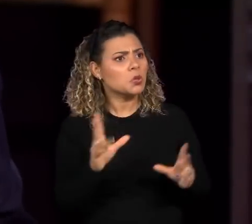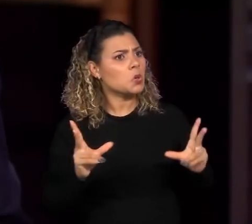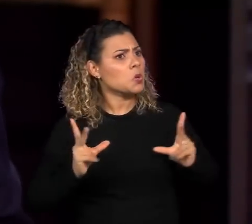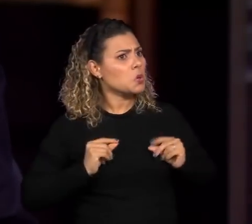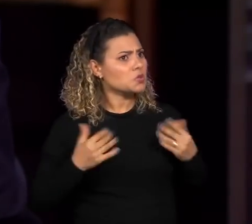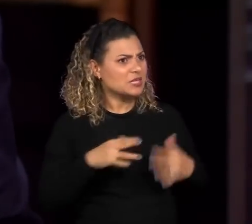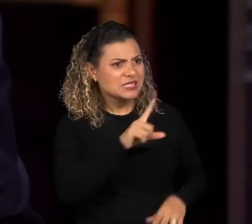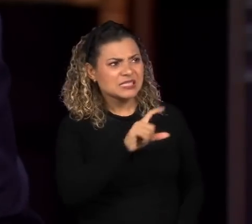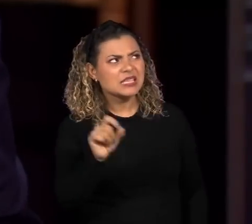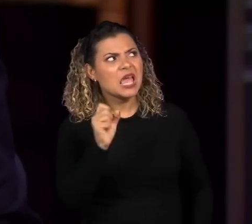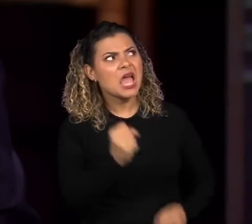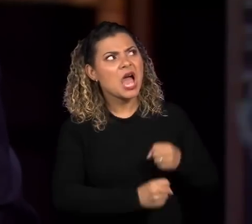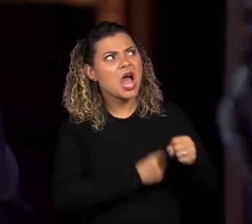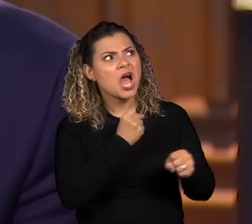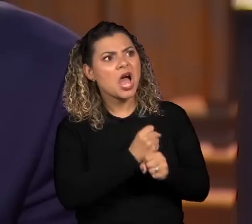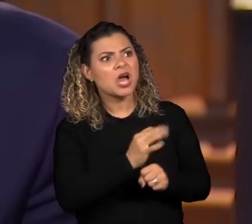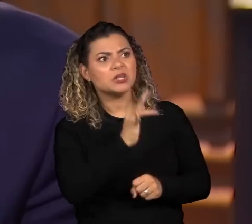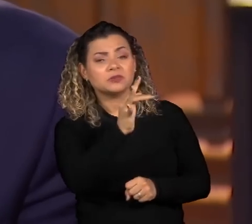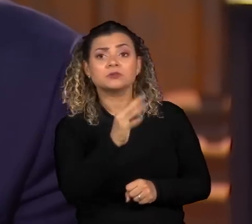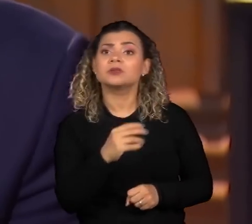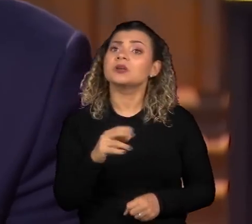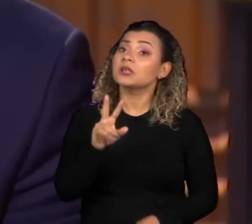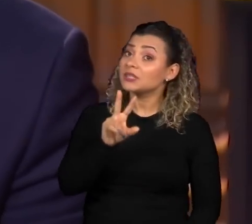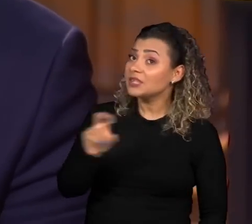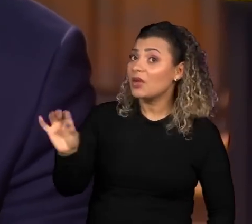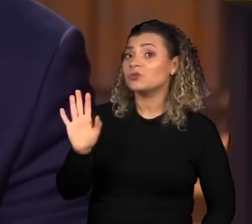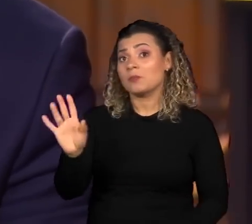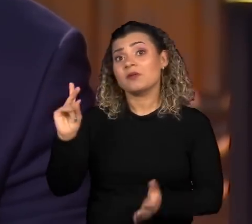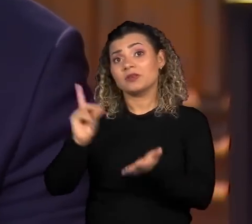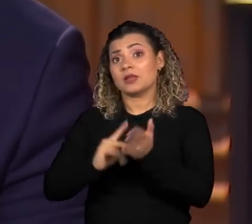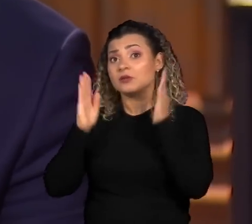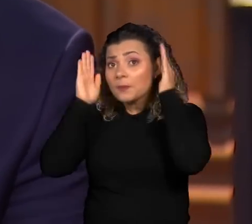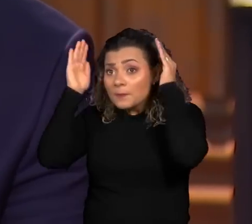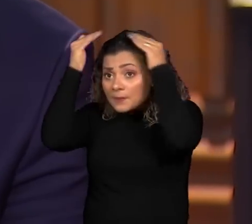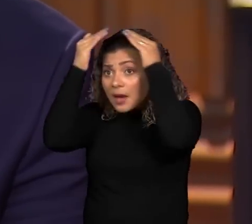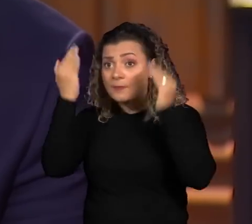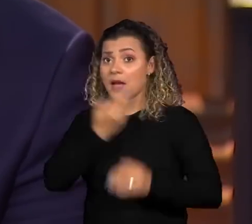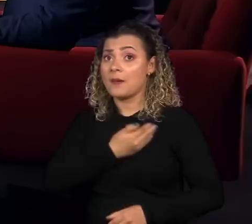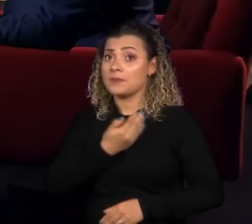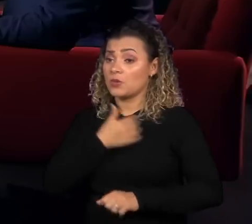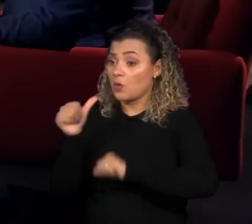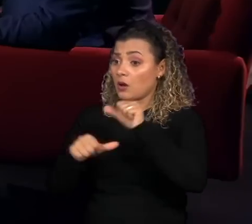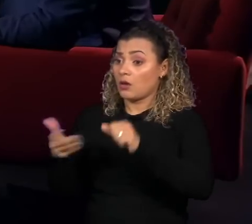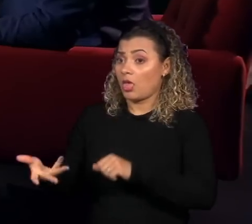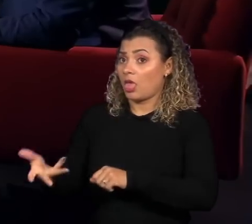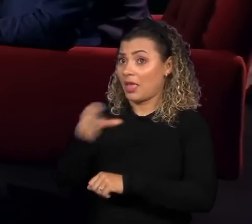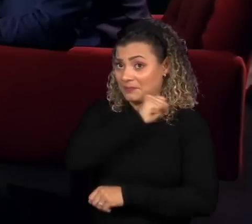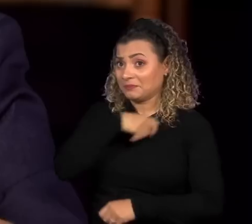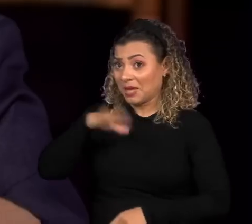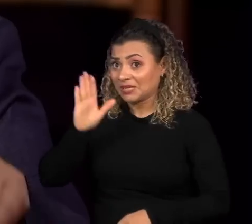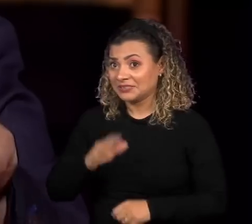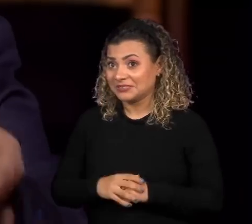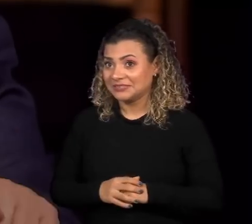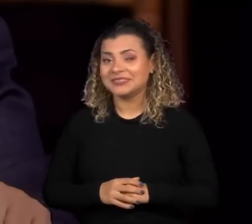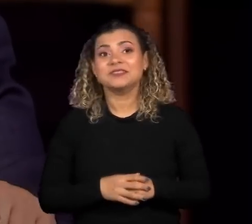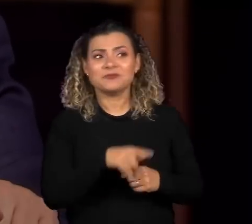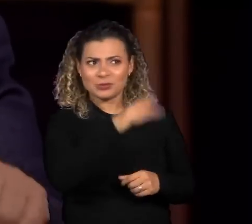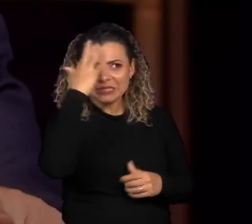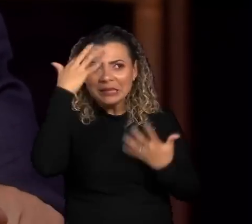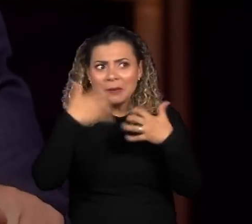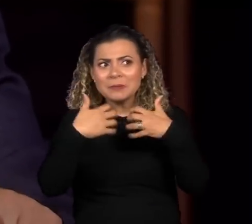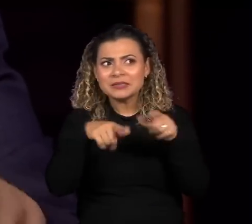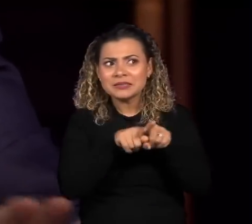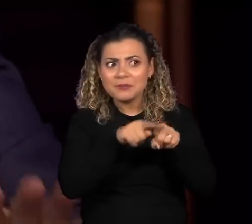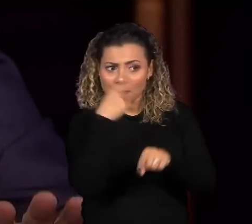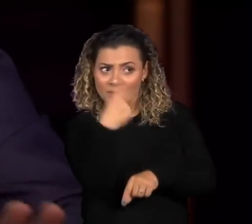essa, hein? Daqui a 100 anos? Eu ia dizer 500, mas com o Papa Francisco eu fui Pode generoso. ser que dá uma acelerada. Mas você está pensando nisso também